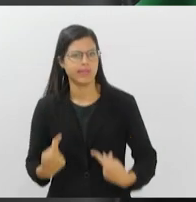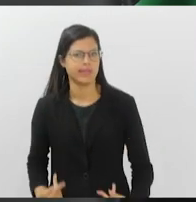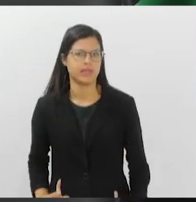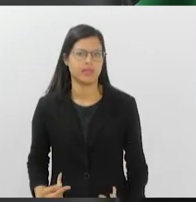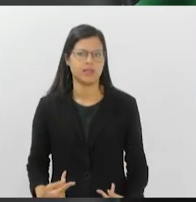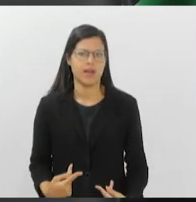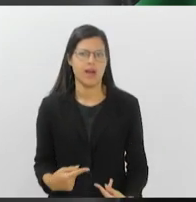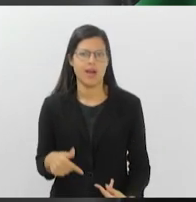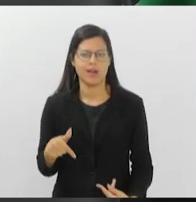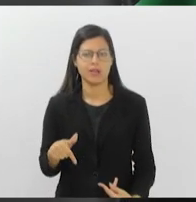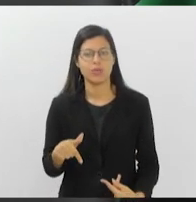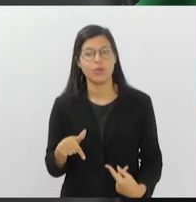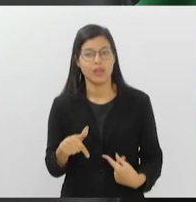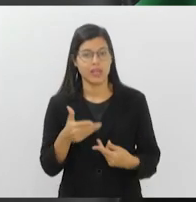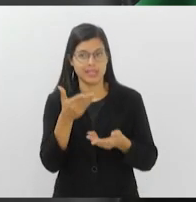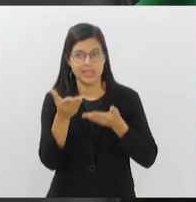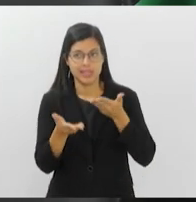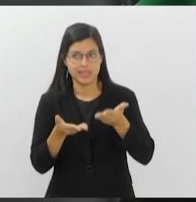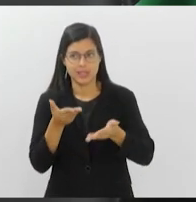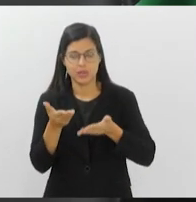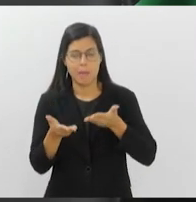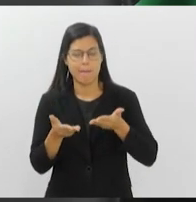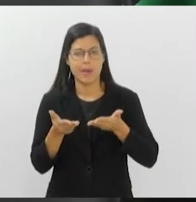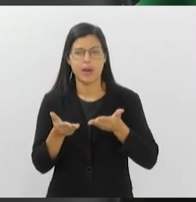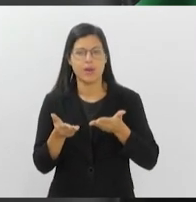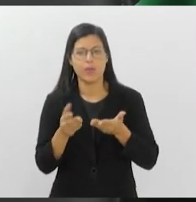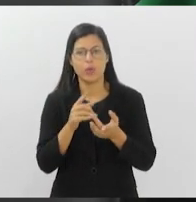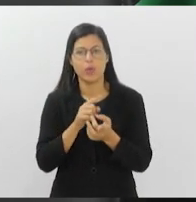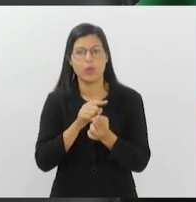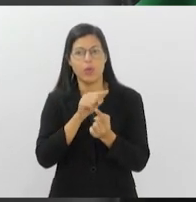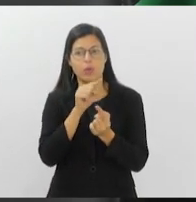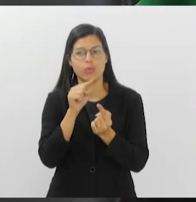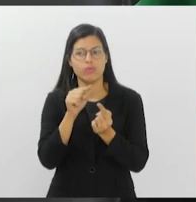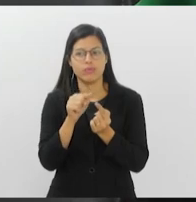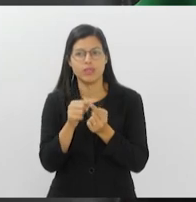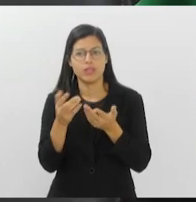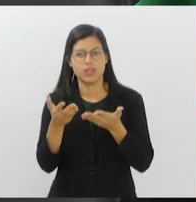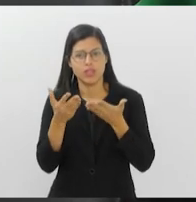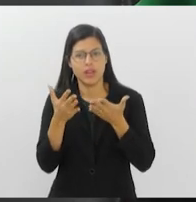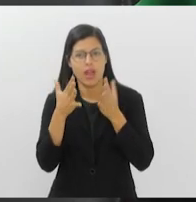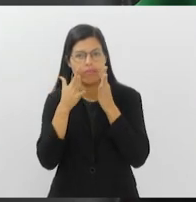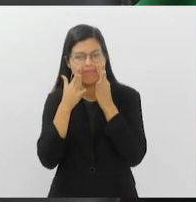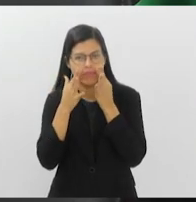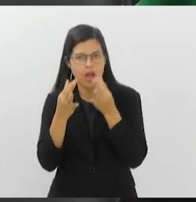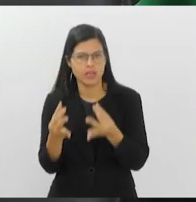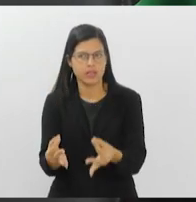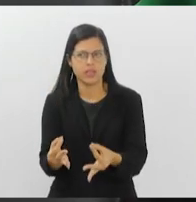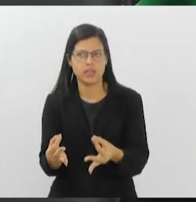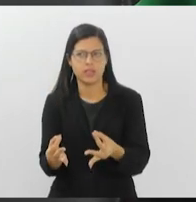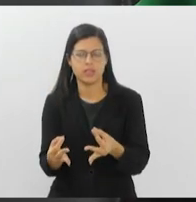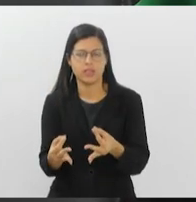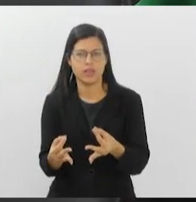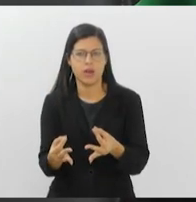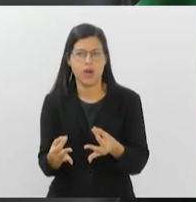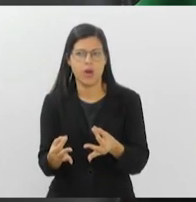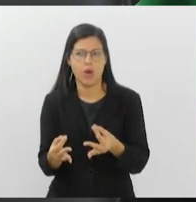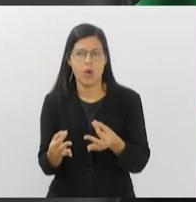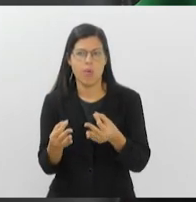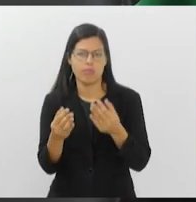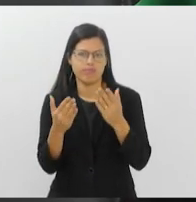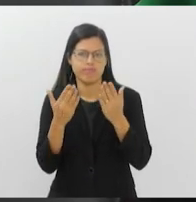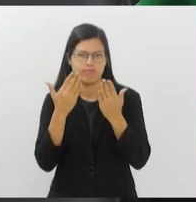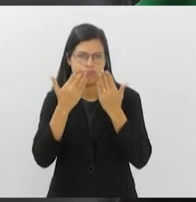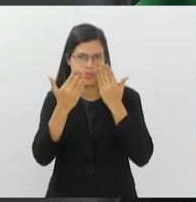nesse atendimento, né, que quer trazer para a rede de atenção a questão aí